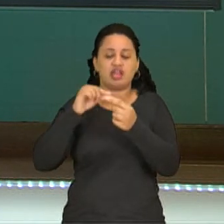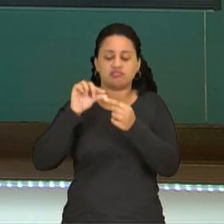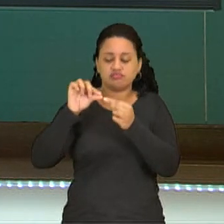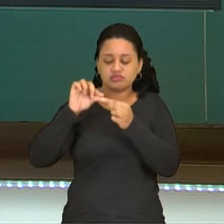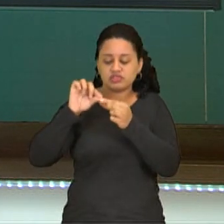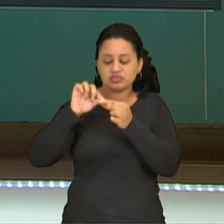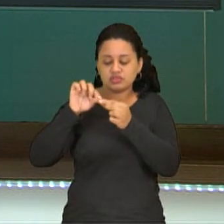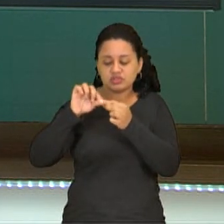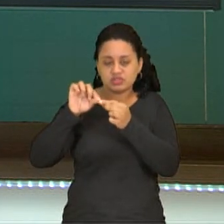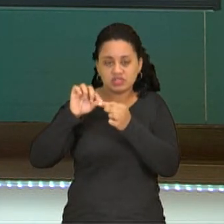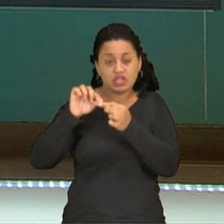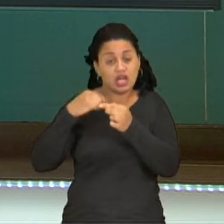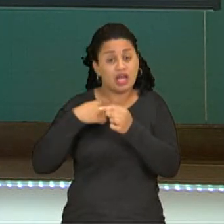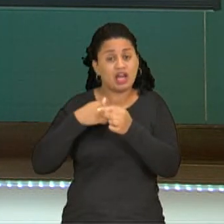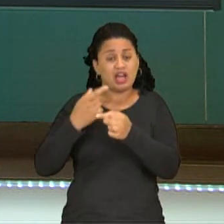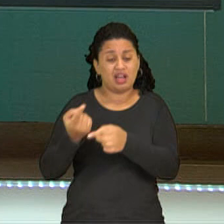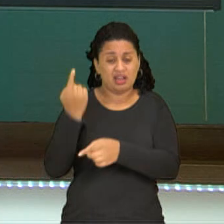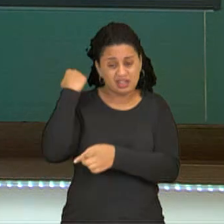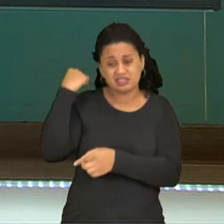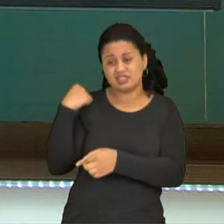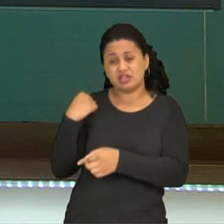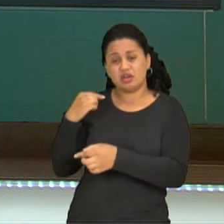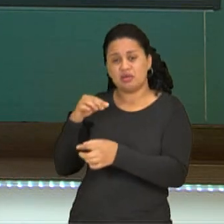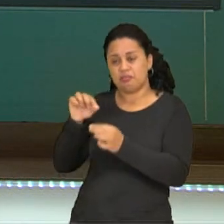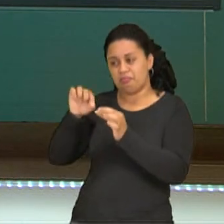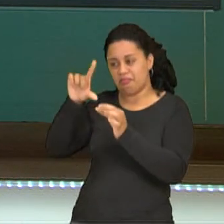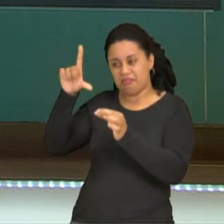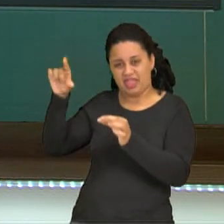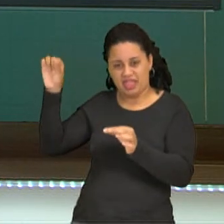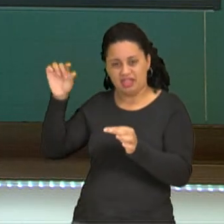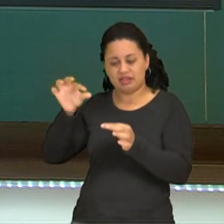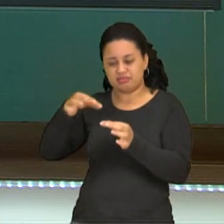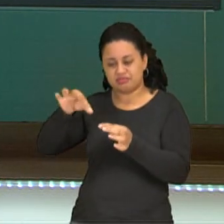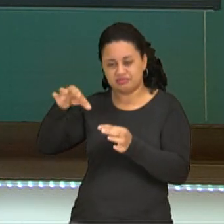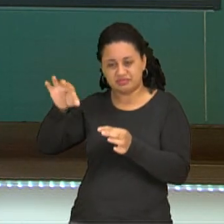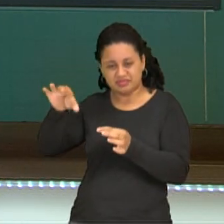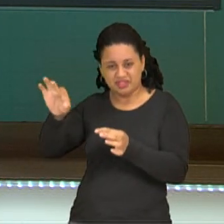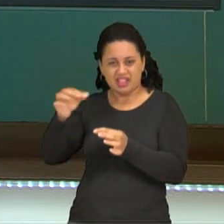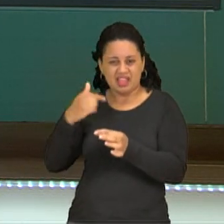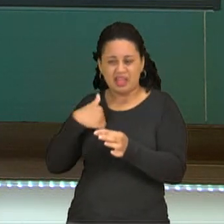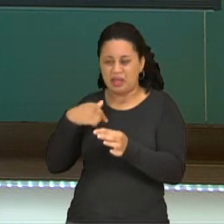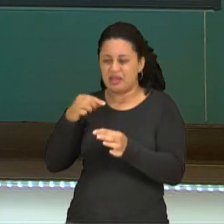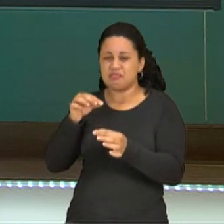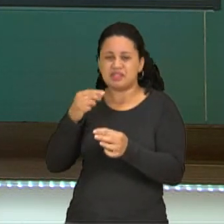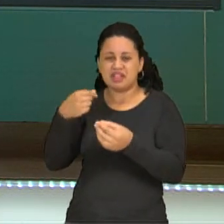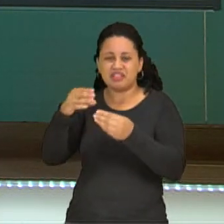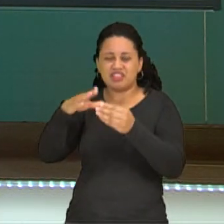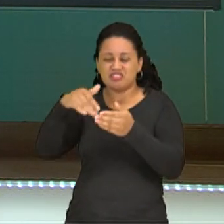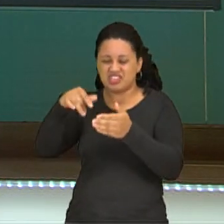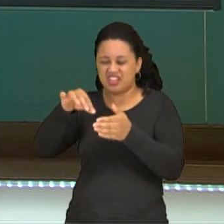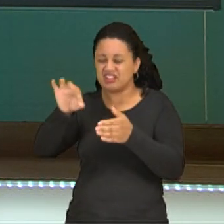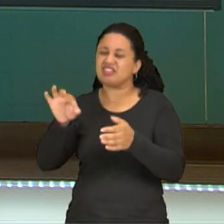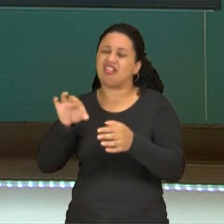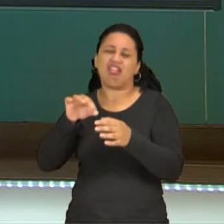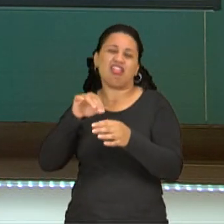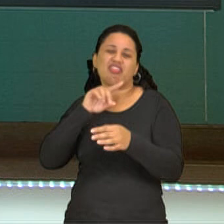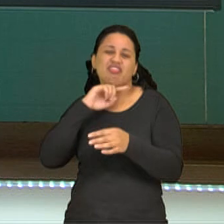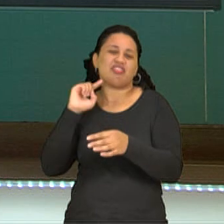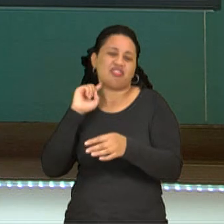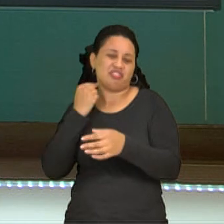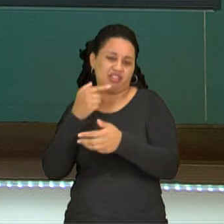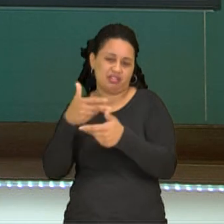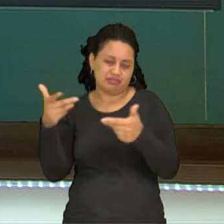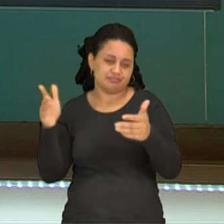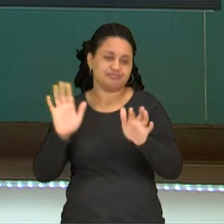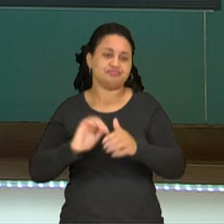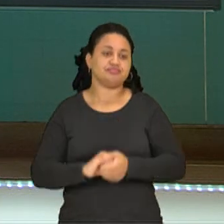né? Que fazia uma bagunça. Graças a Deus eu não usei, vocês muito menos ainda. O raio da base dessa caneta, ela